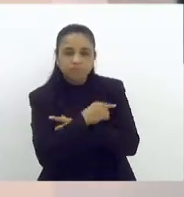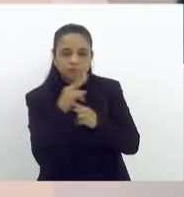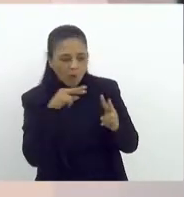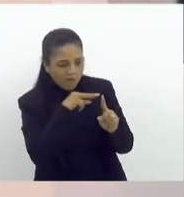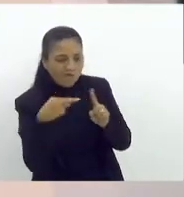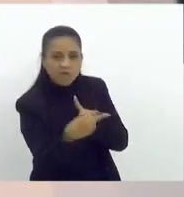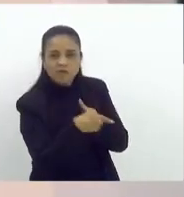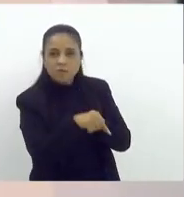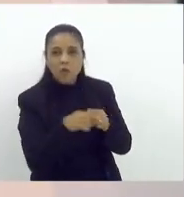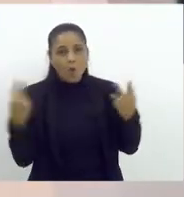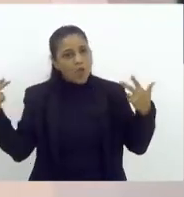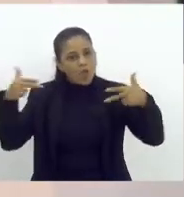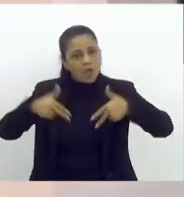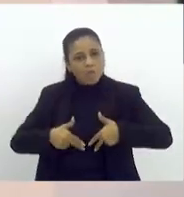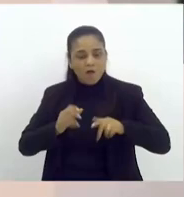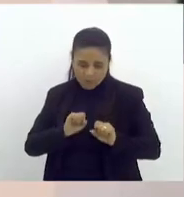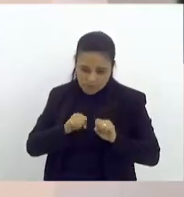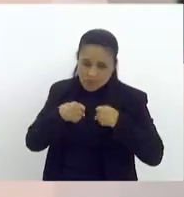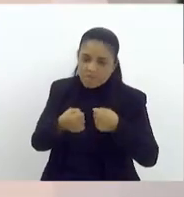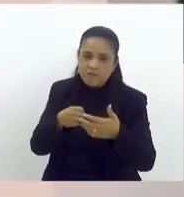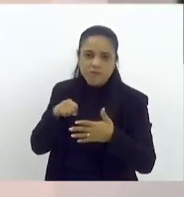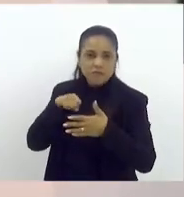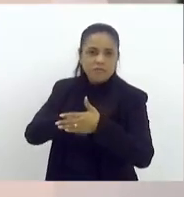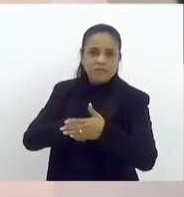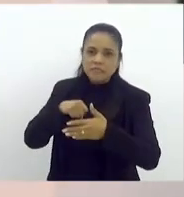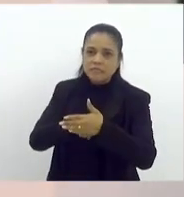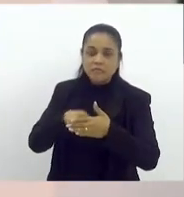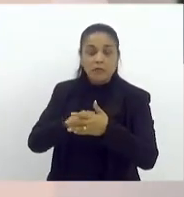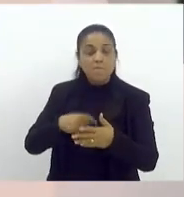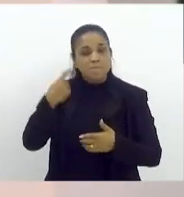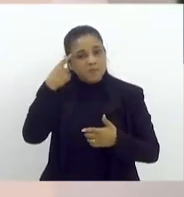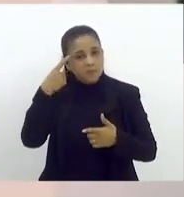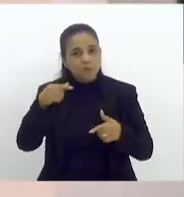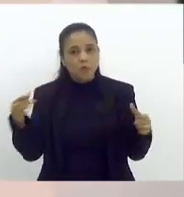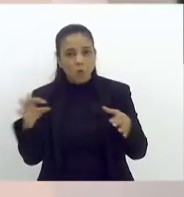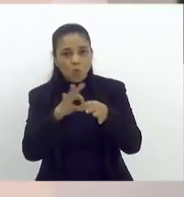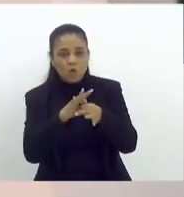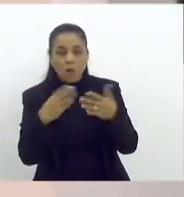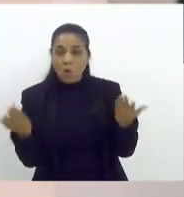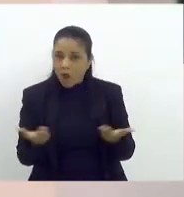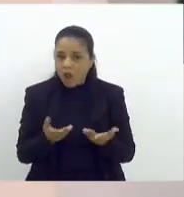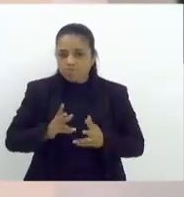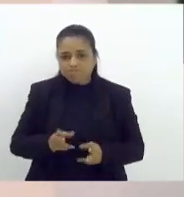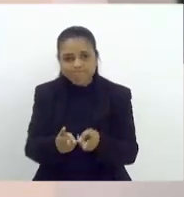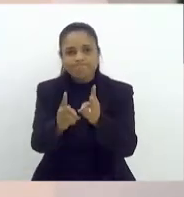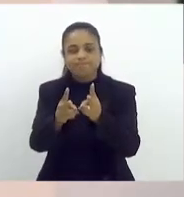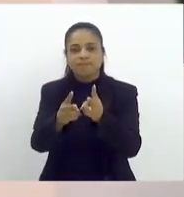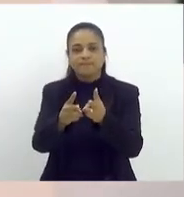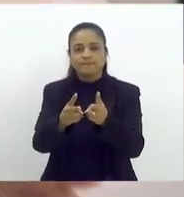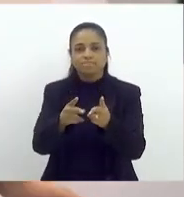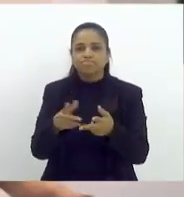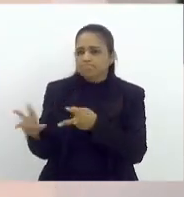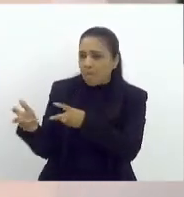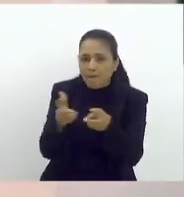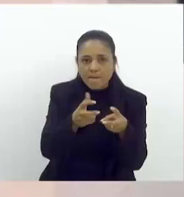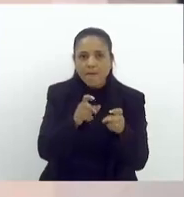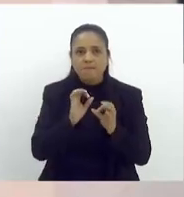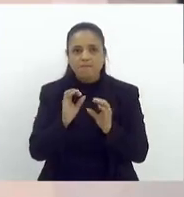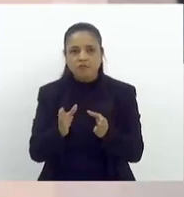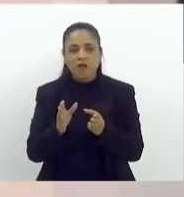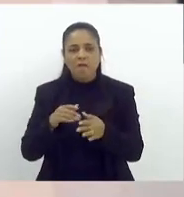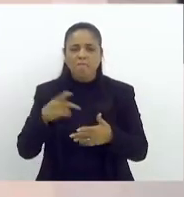vista mas se todo hip hop Eu Vou defender mano eu acho que o pensamento hoje da união é esse saca pô todo mundo já teve